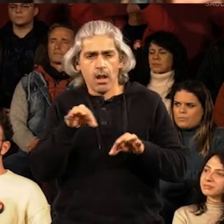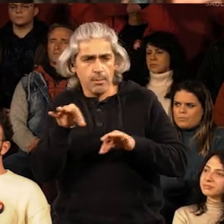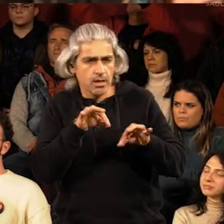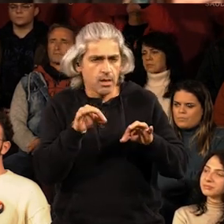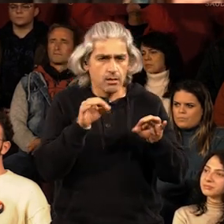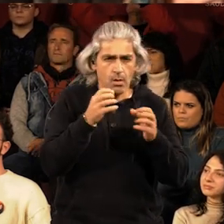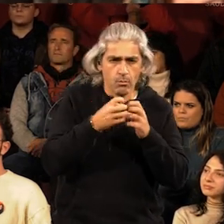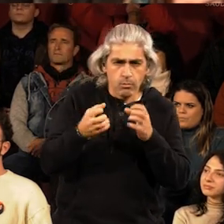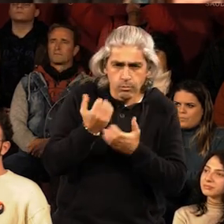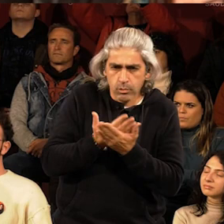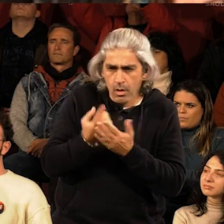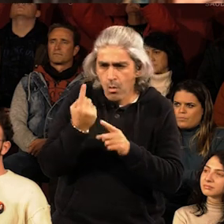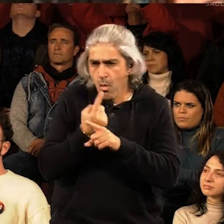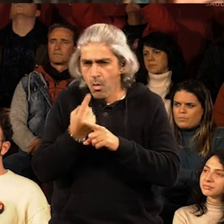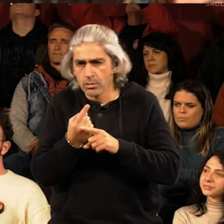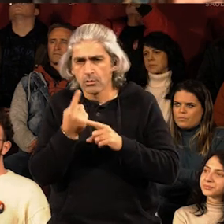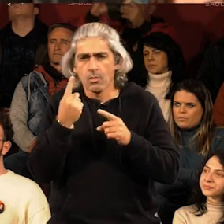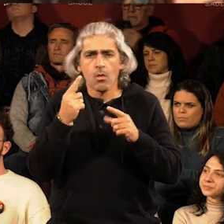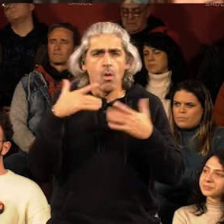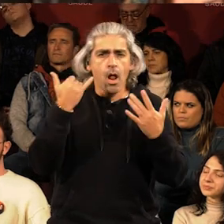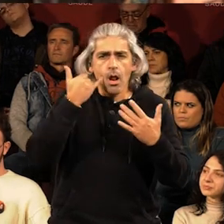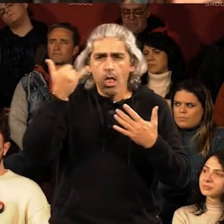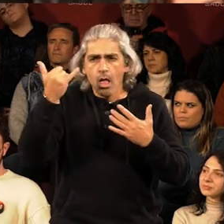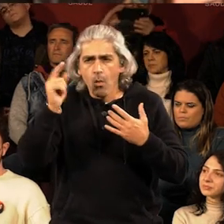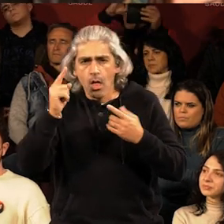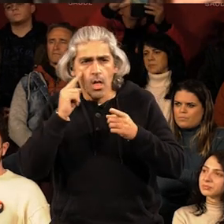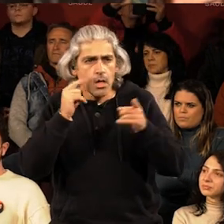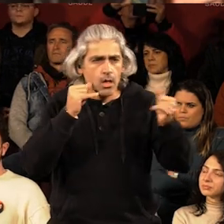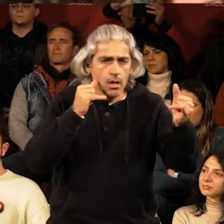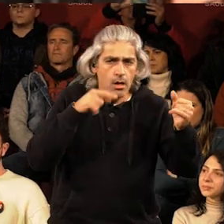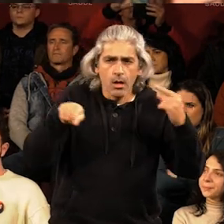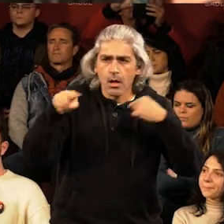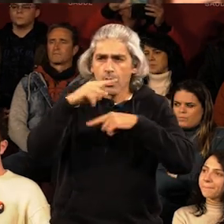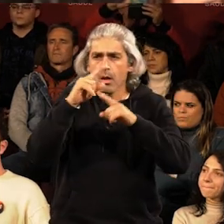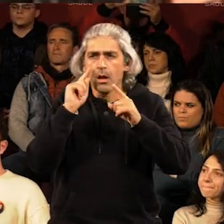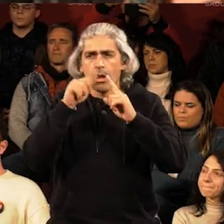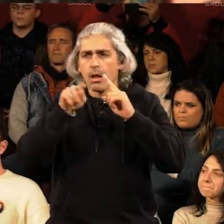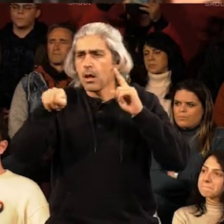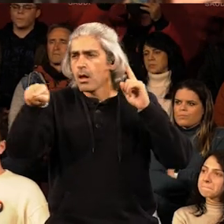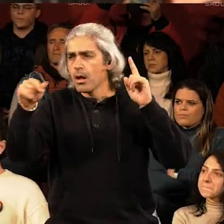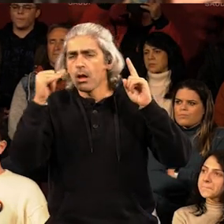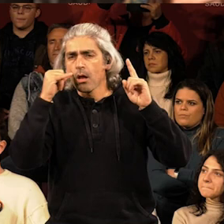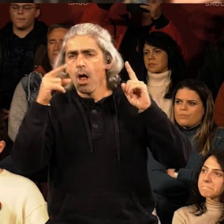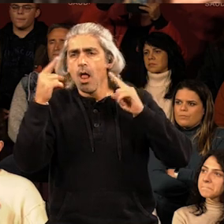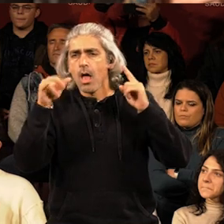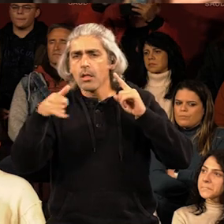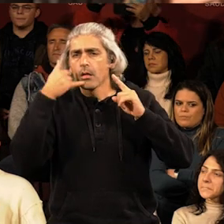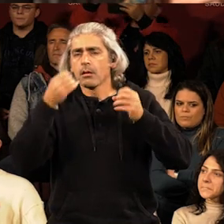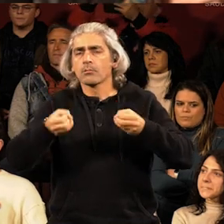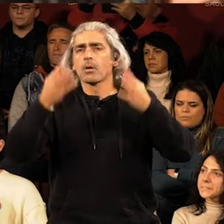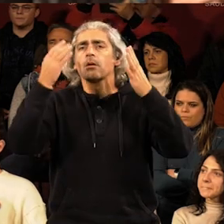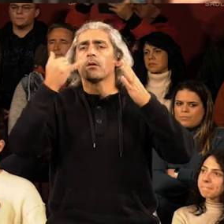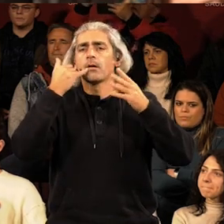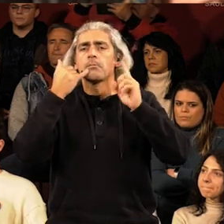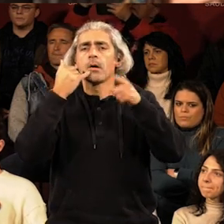burocráticos até que numa qualquer linha telefónica ou no fim de uma qualquer linha telefónica alguém atenda e